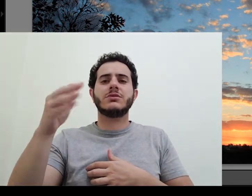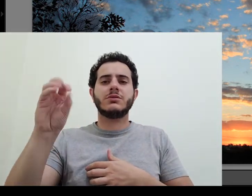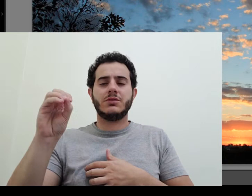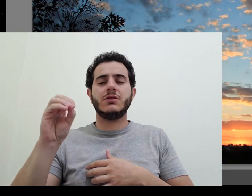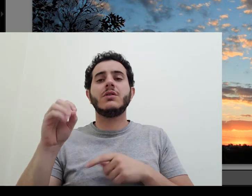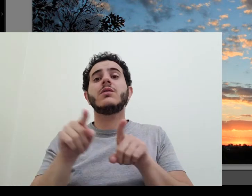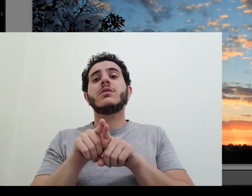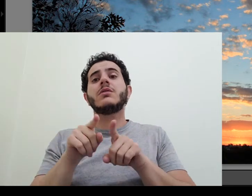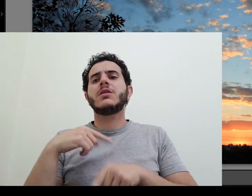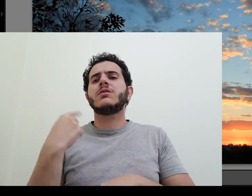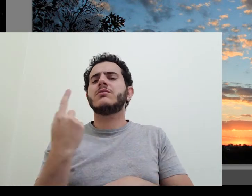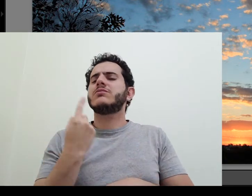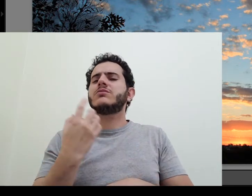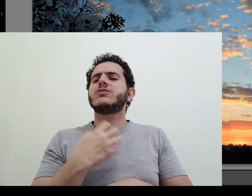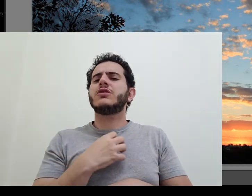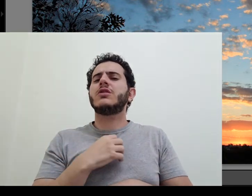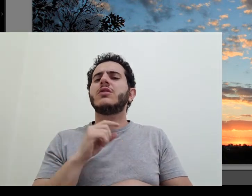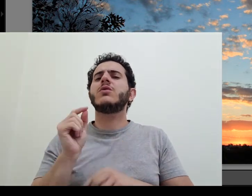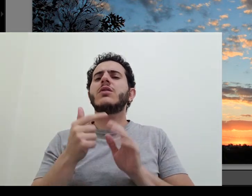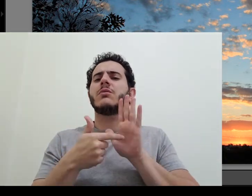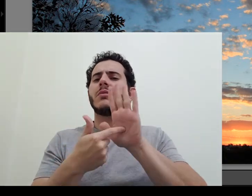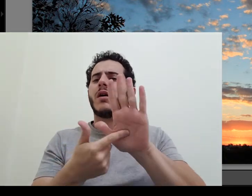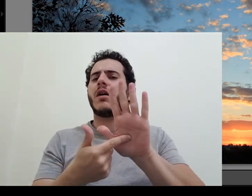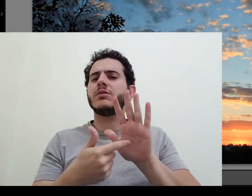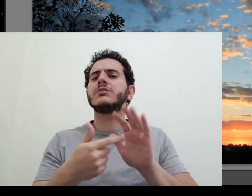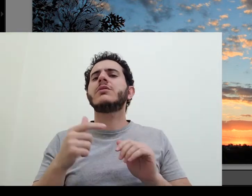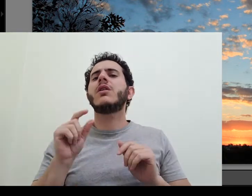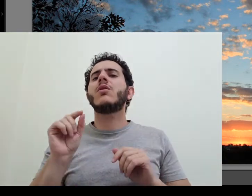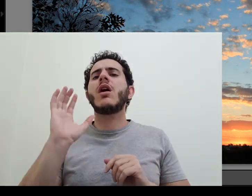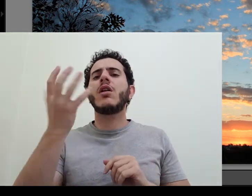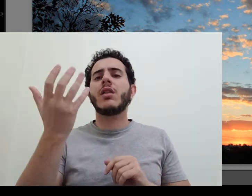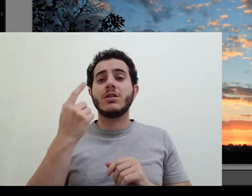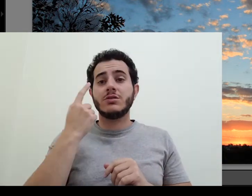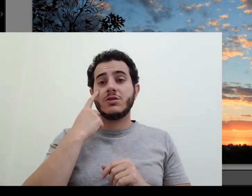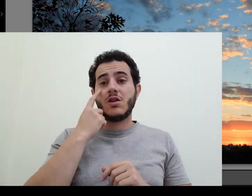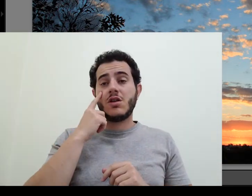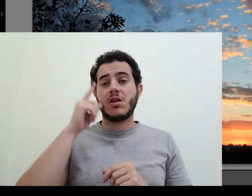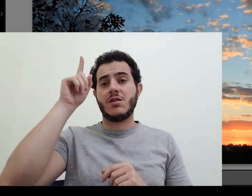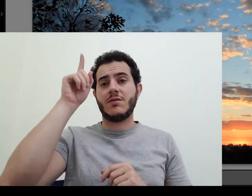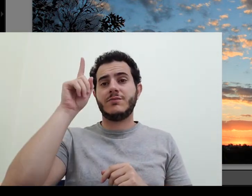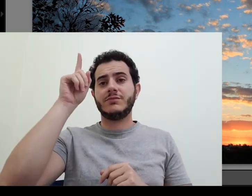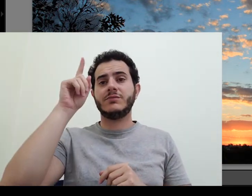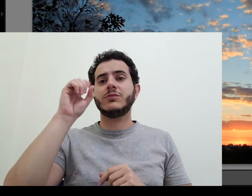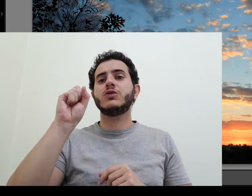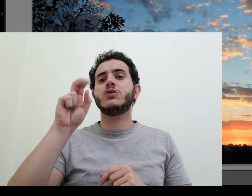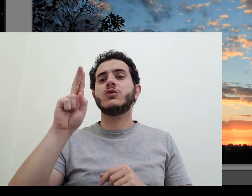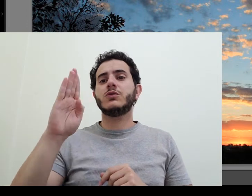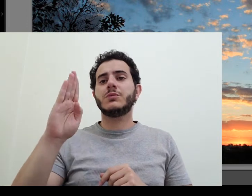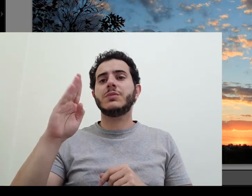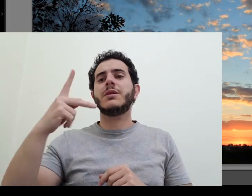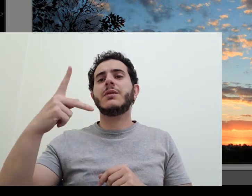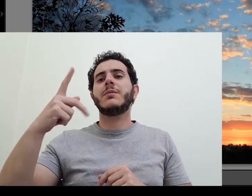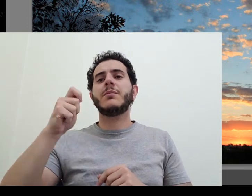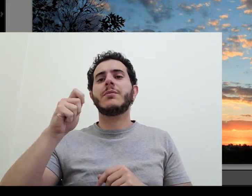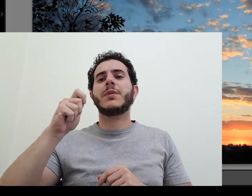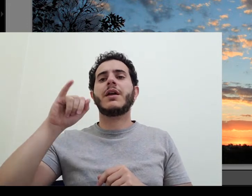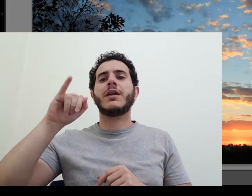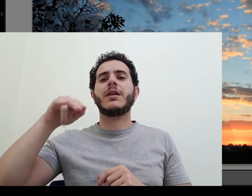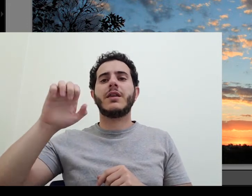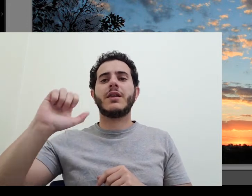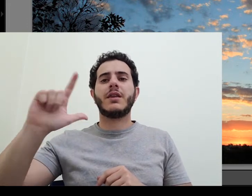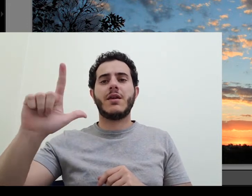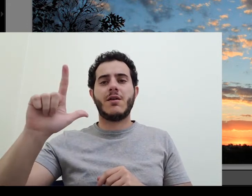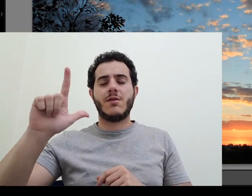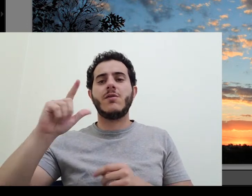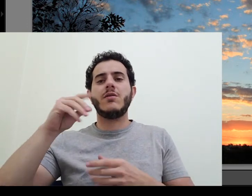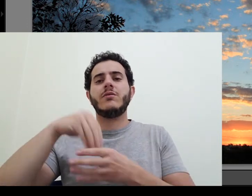primeira interpretação do Lightroom, o que acontece? É nessa aba do detalhe, nesse subpainel detalhe aqui, ó. Eu estou